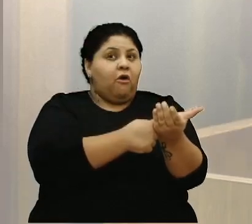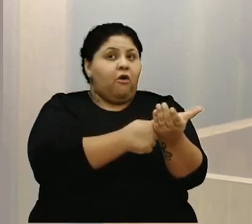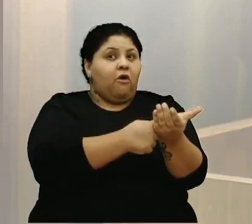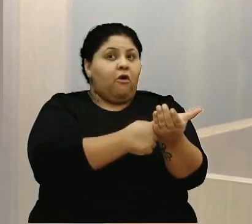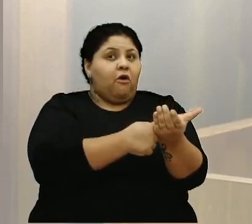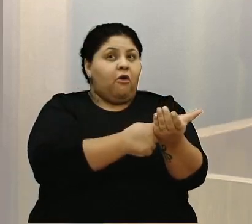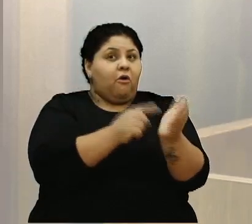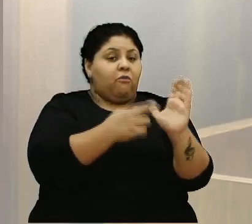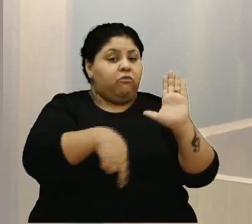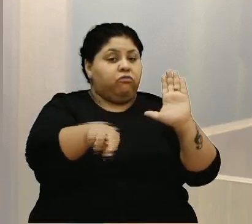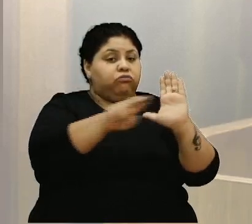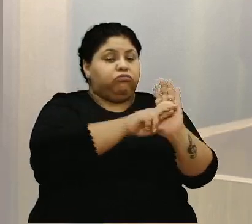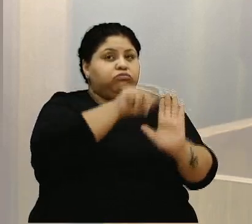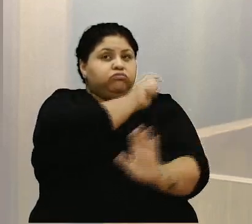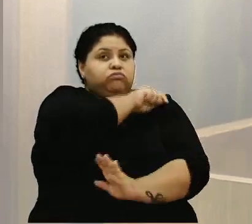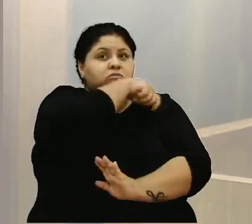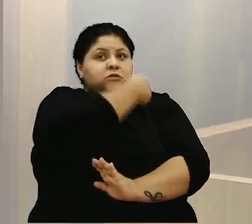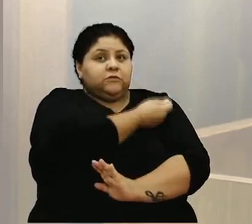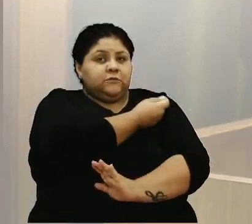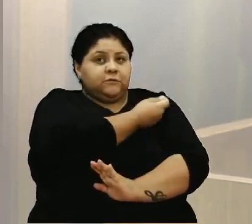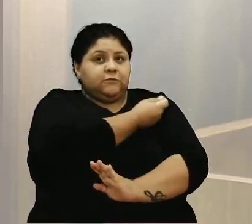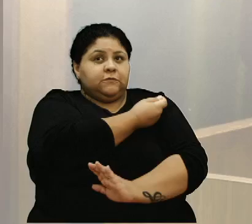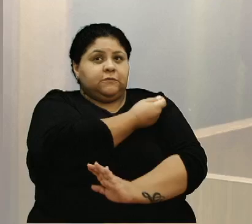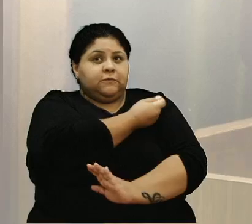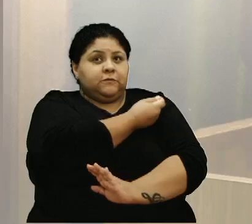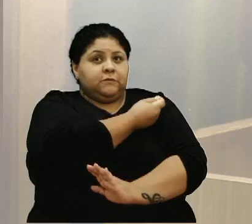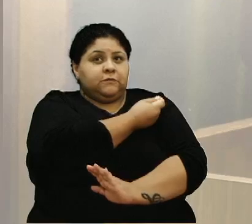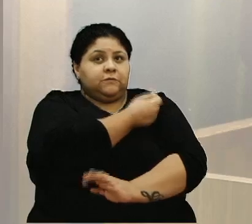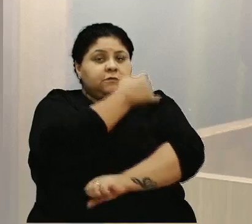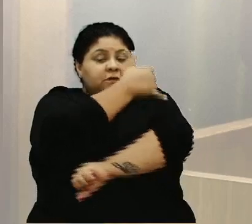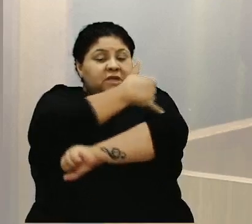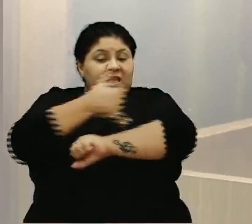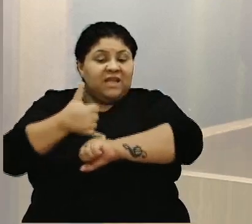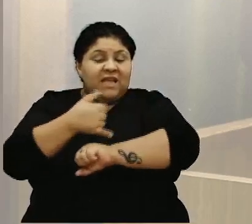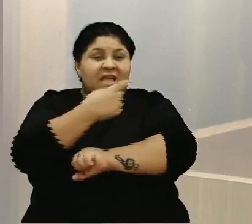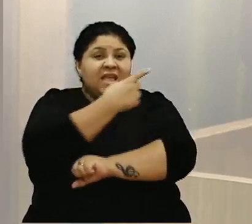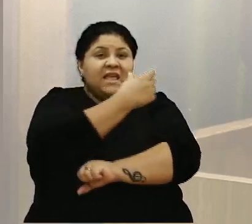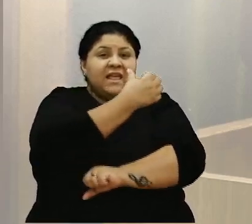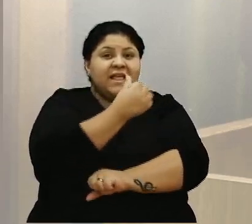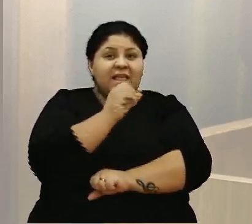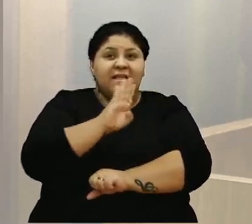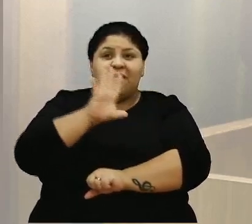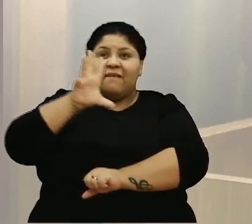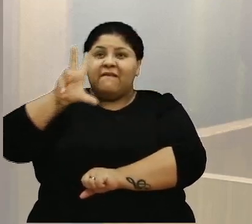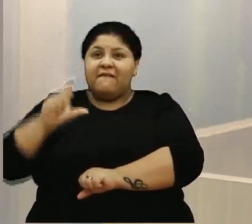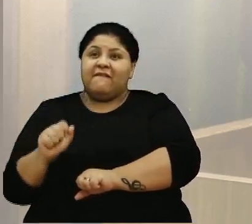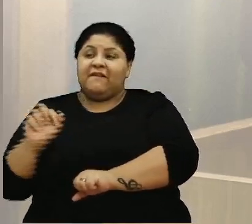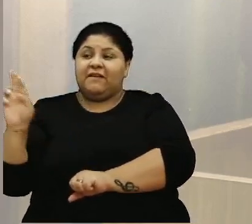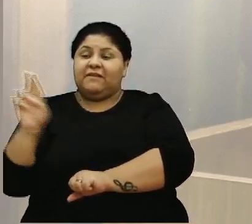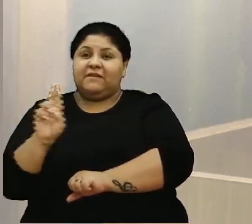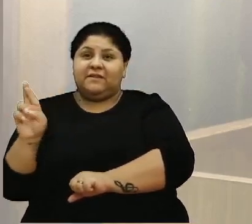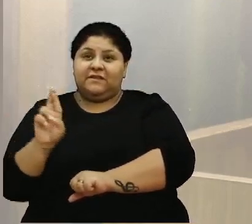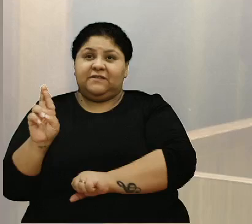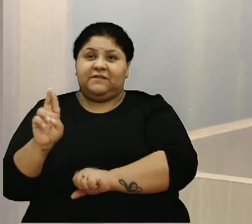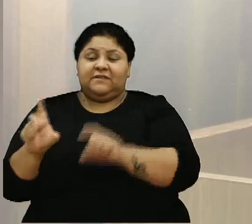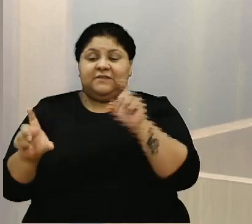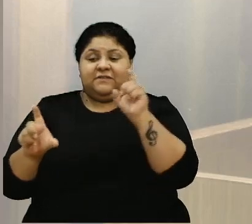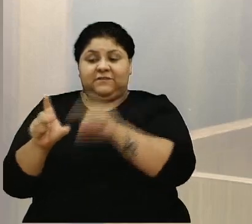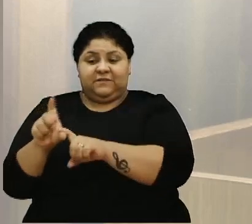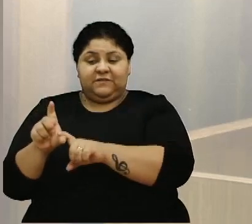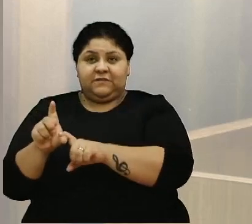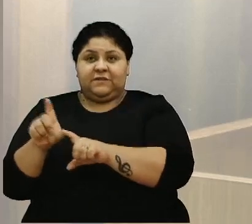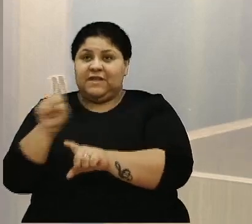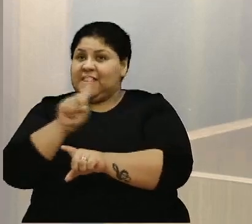de recuperação fiscal. Peço a palavra, senhor presidente. E passaram de 16 bilhões de reais da dívida